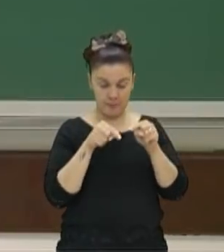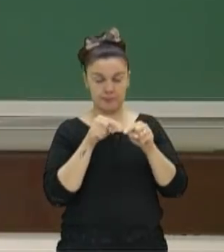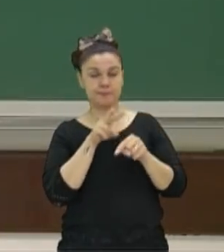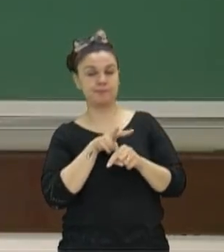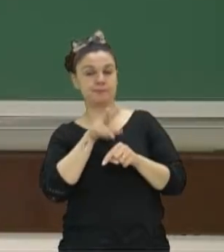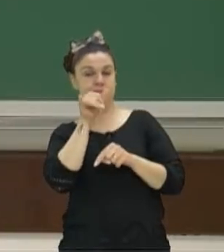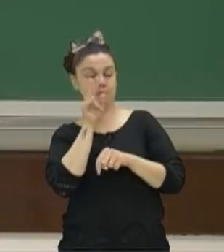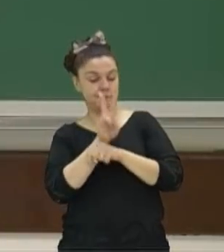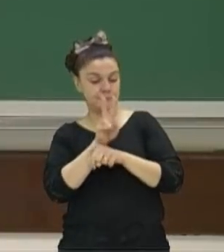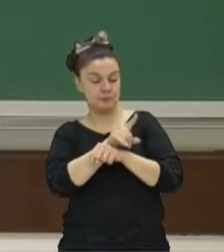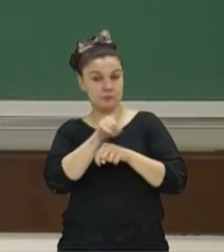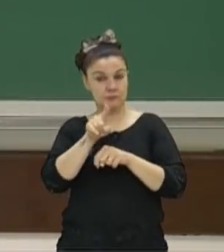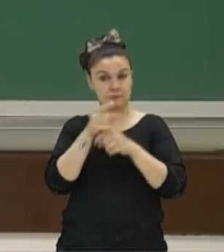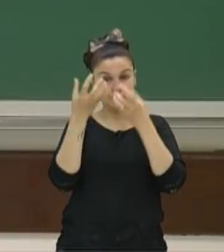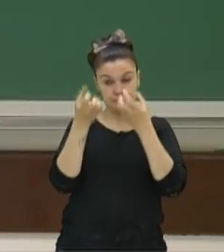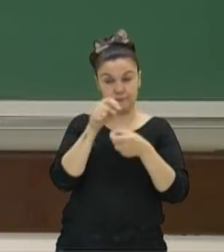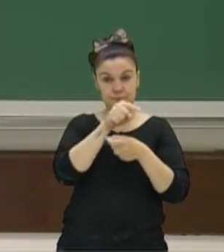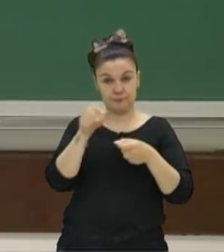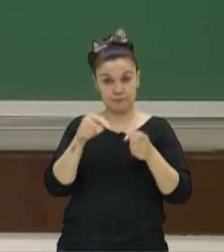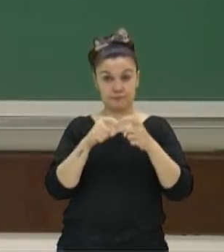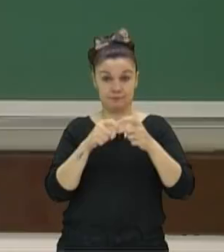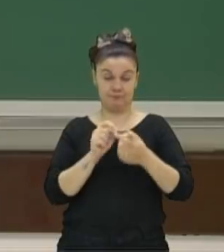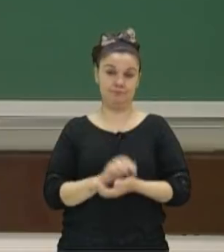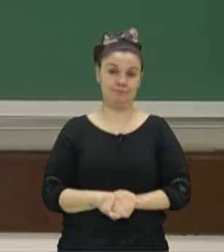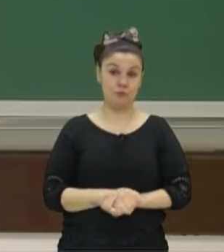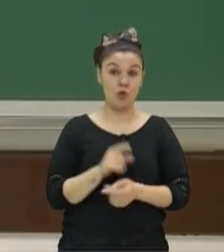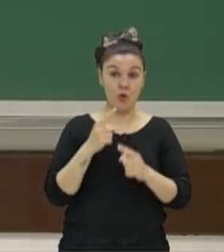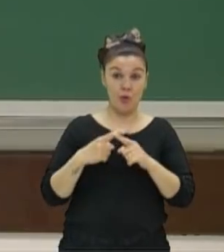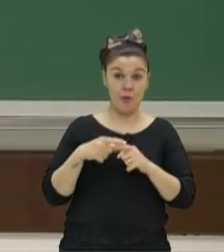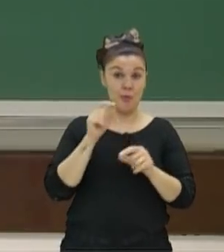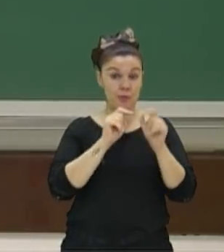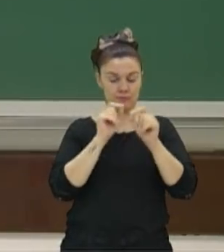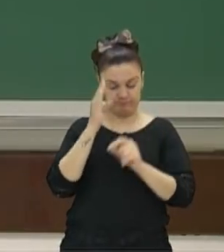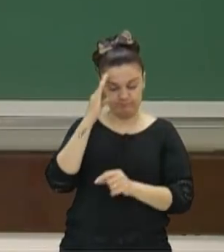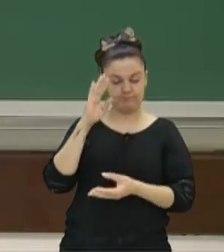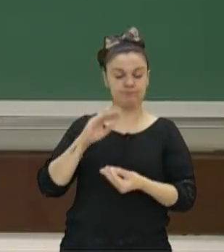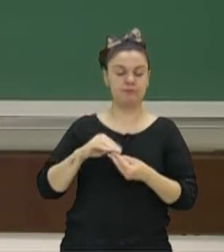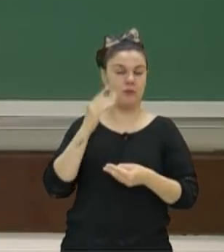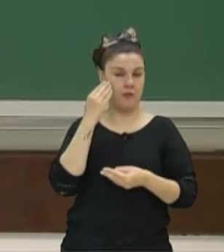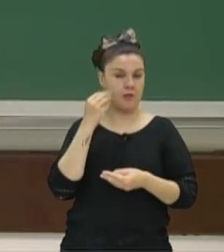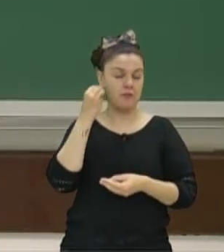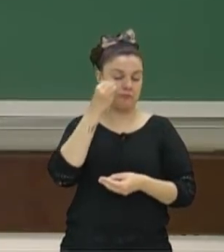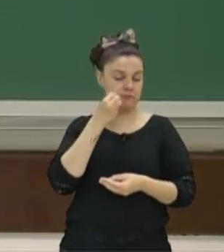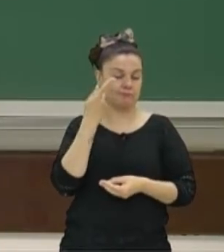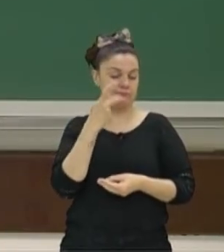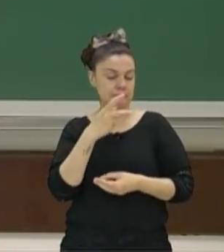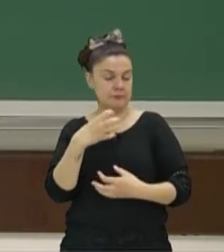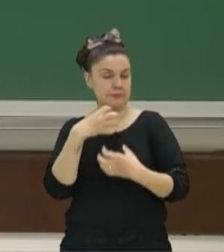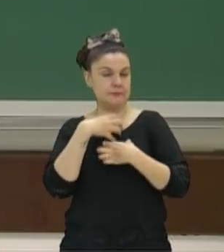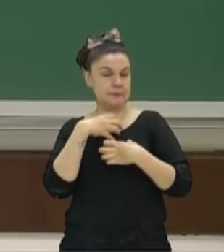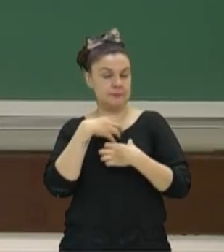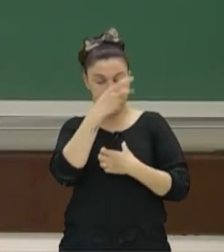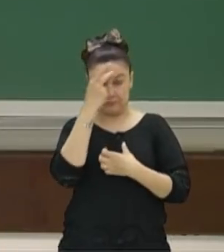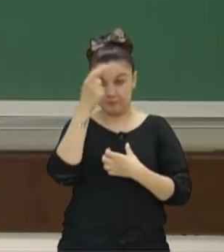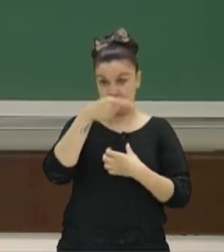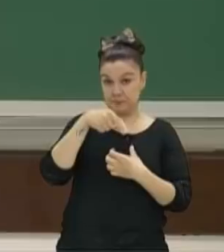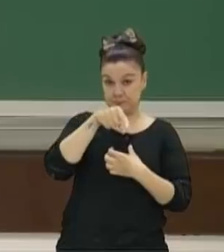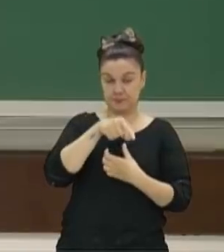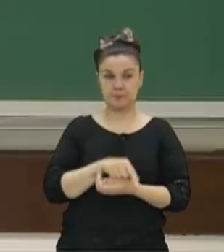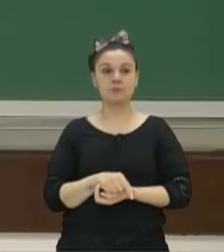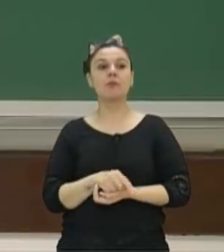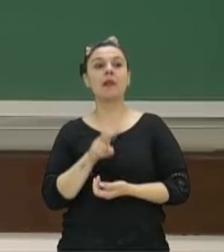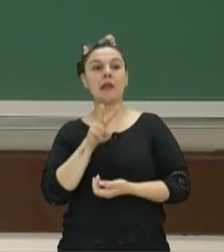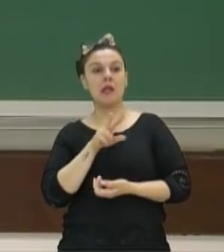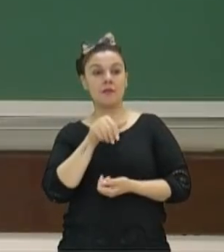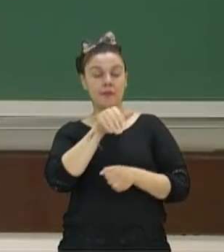que vai poder dar um diagnóstico. Por quê? Porque além dele reconhecer pela experiência dele os sintomas daquela pessoa, ele